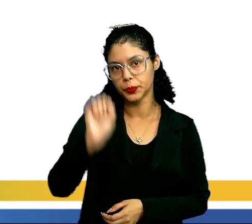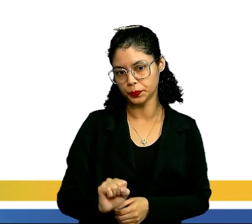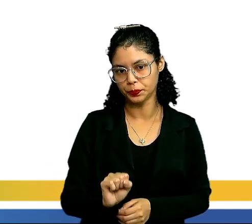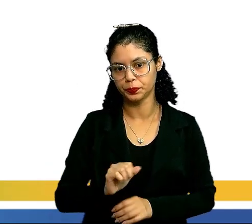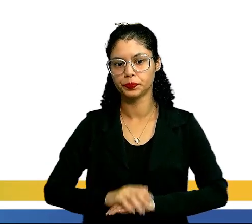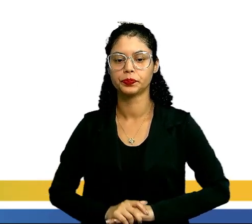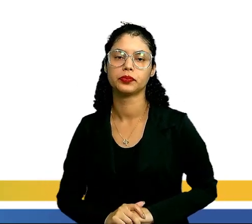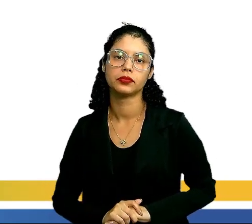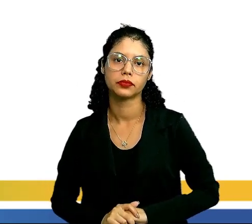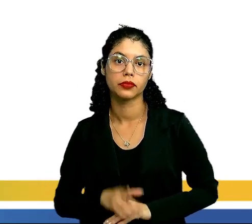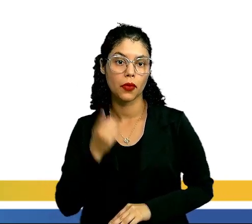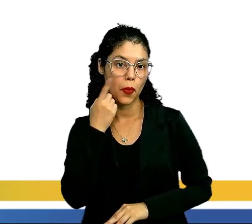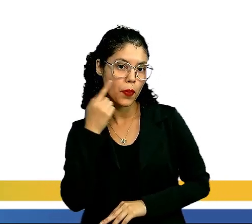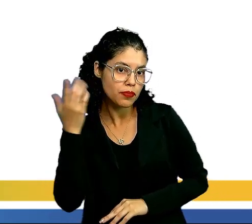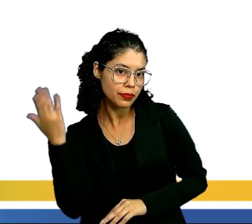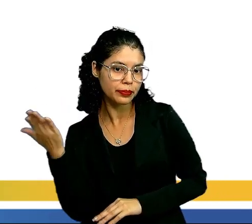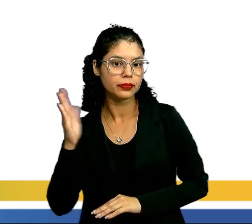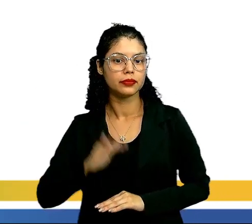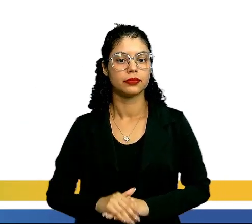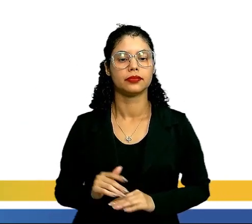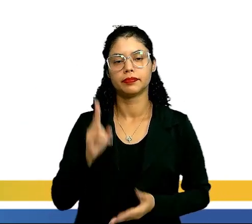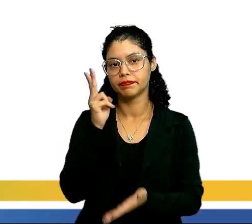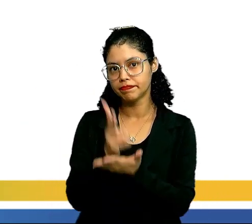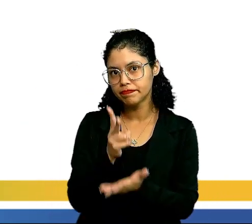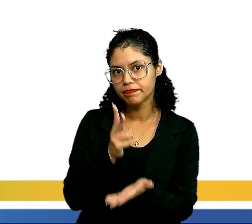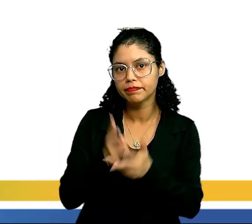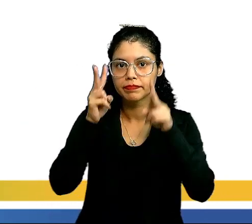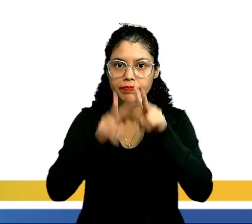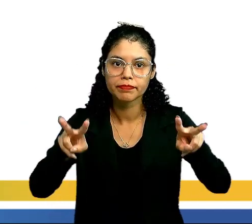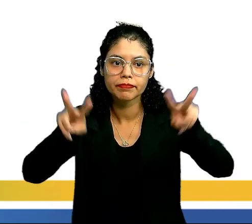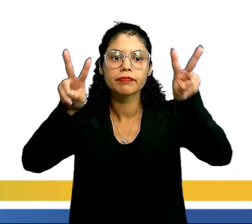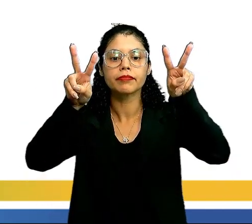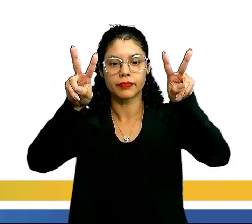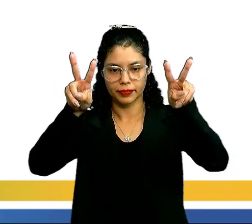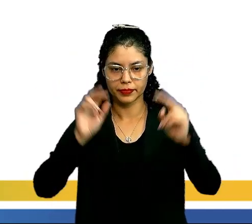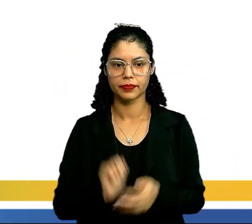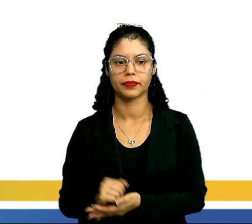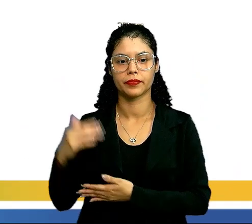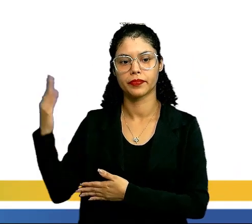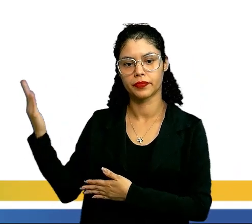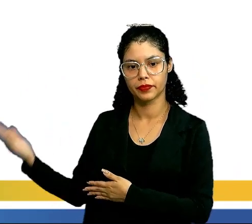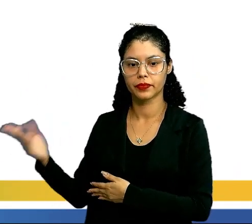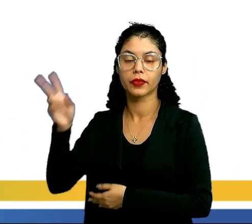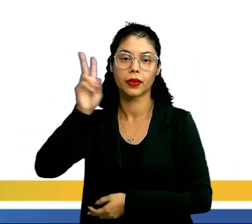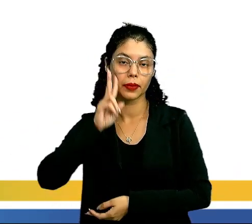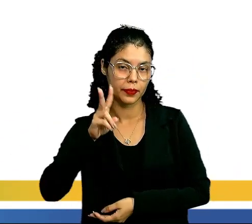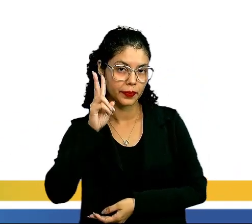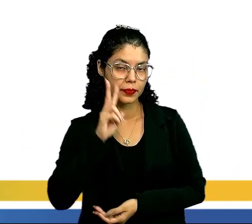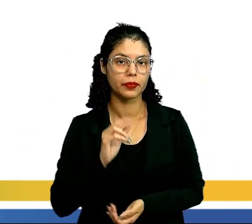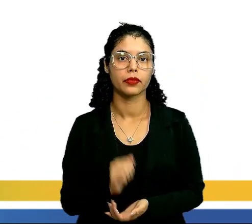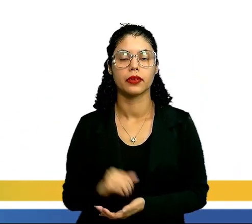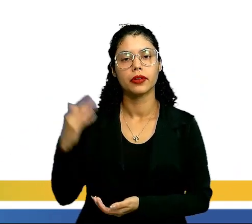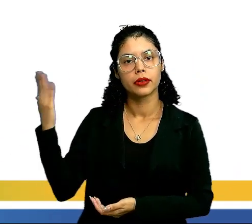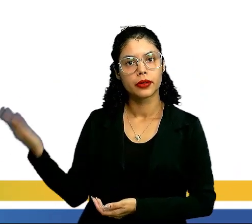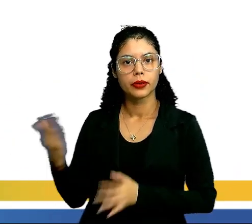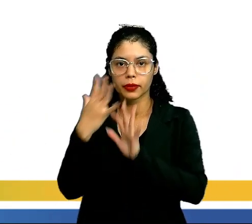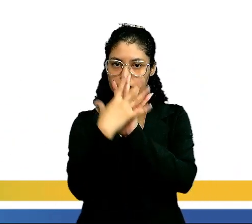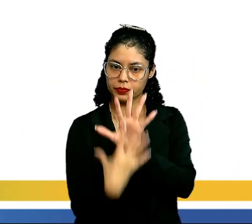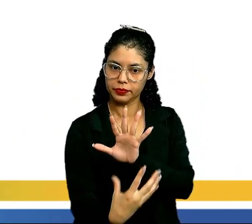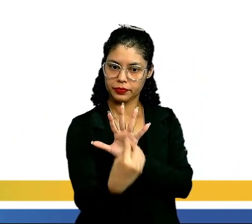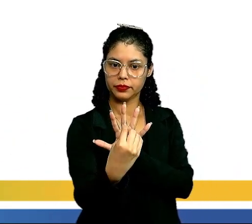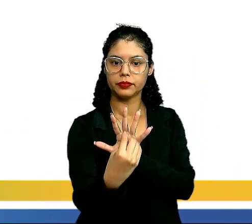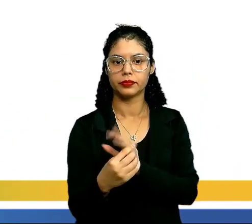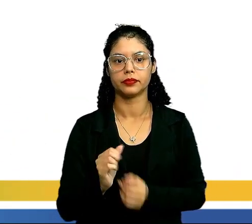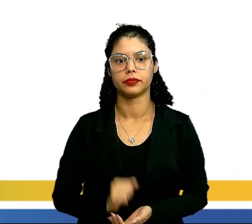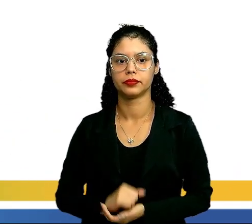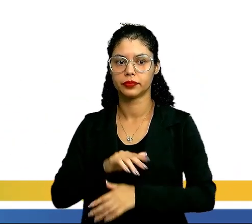sul. Então, olha que interessante, pessoal, toda vez que vocês visualizarem esse emblema da ONU, lembrem-se que aqui é uma projeção